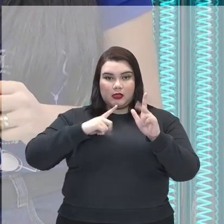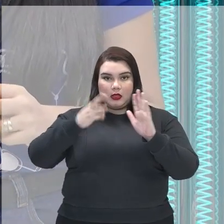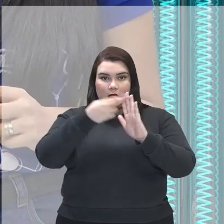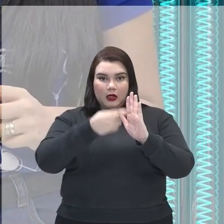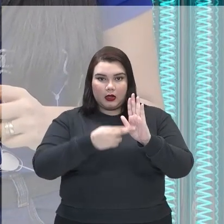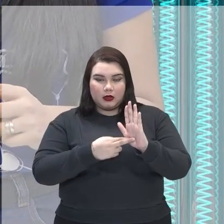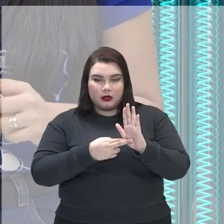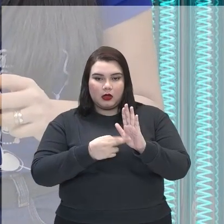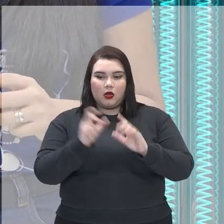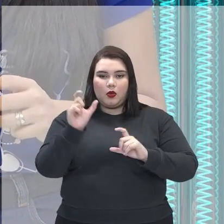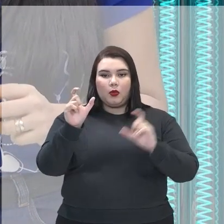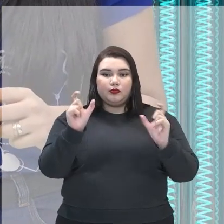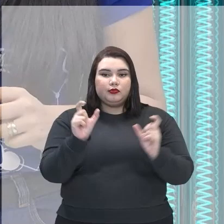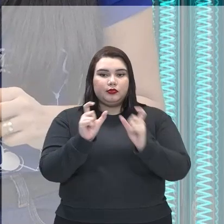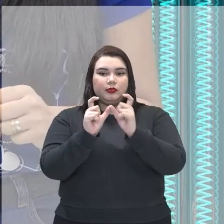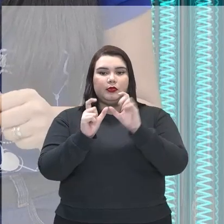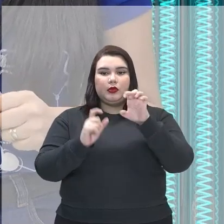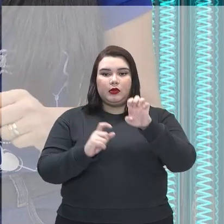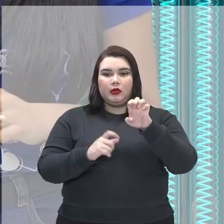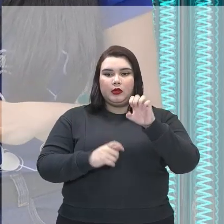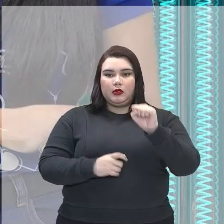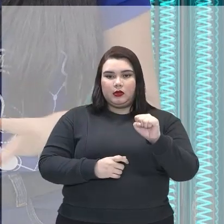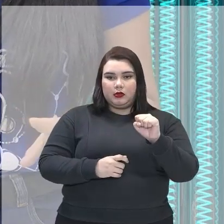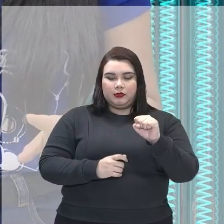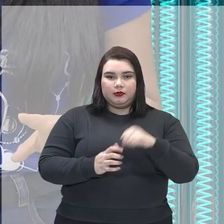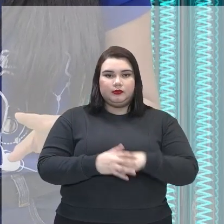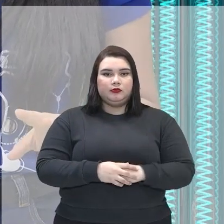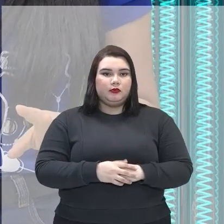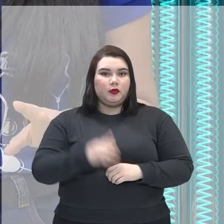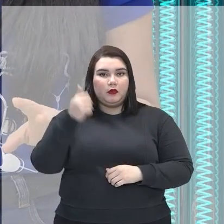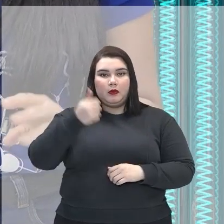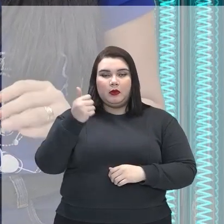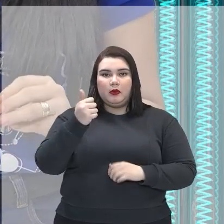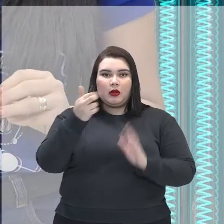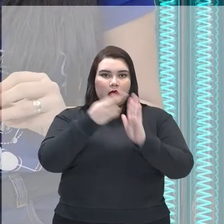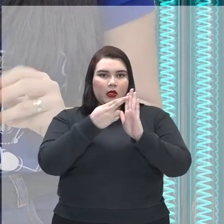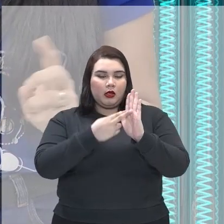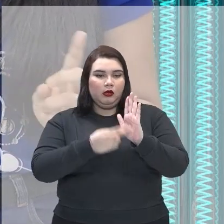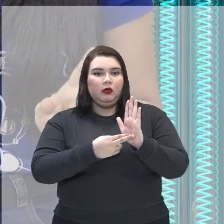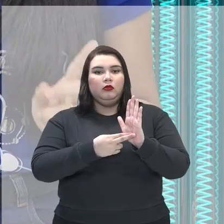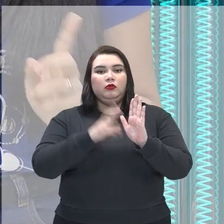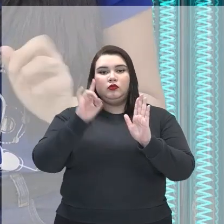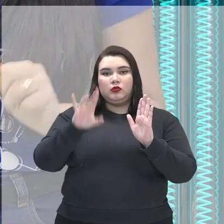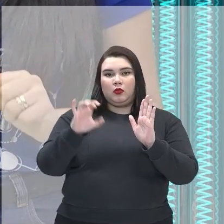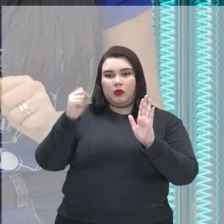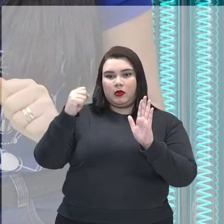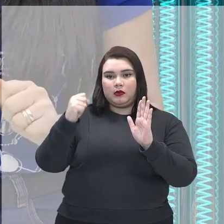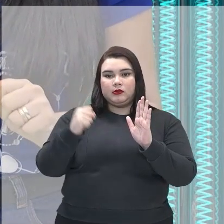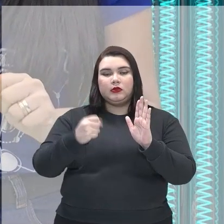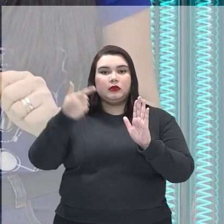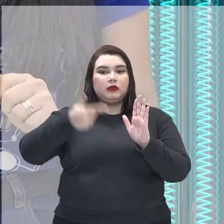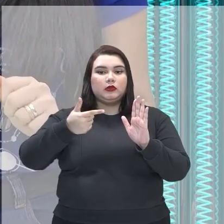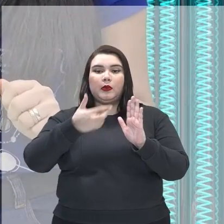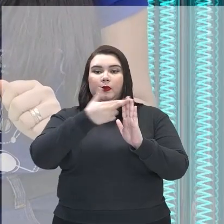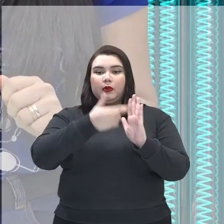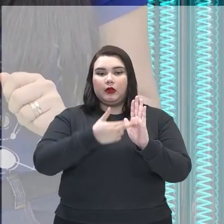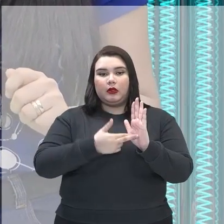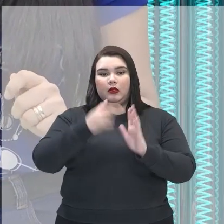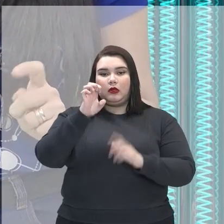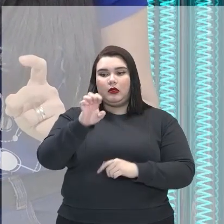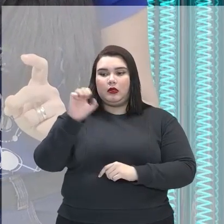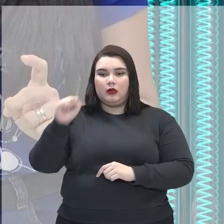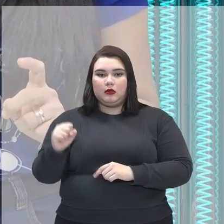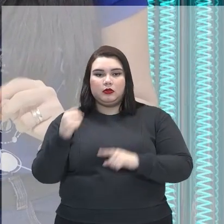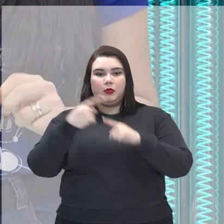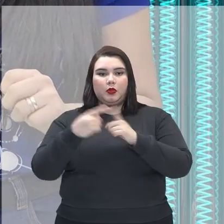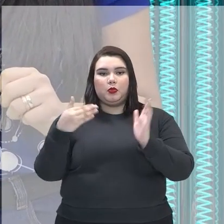o ES. Viram? Aqui em cima só o S e aqui embaixo o ES porque ele terminou